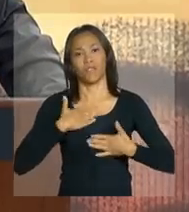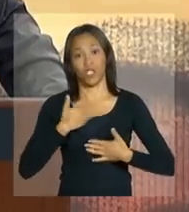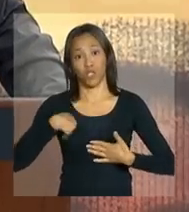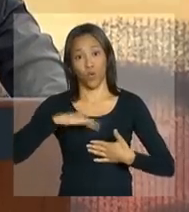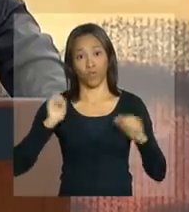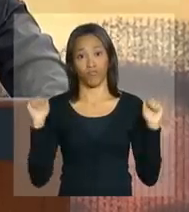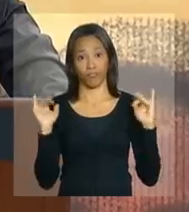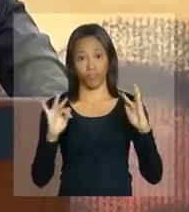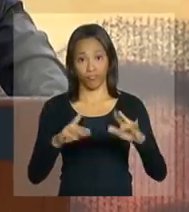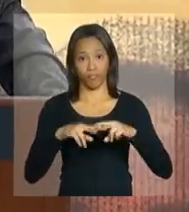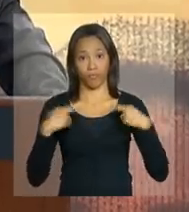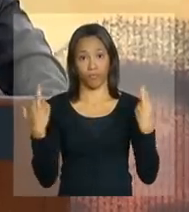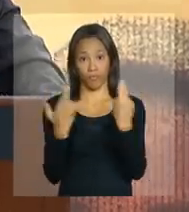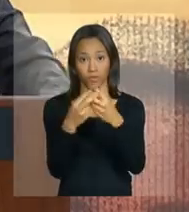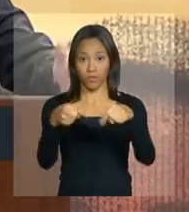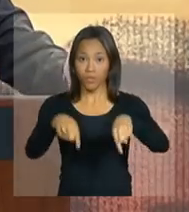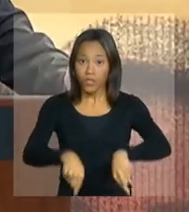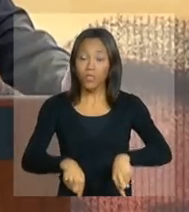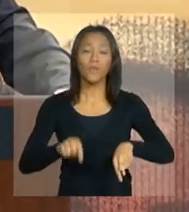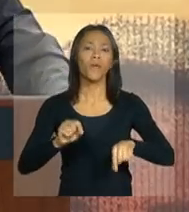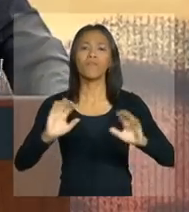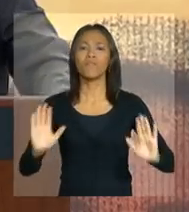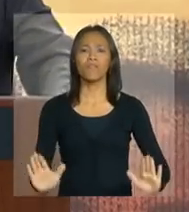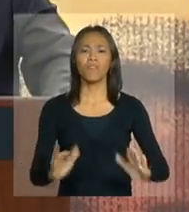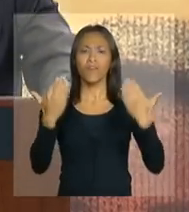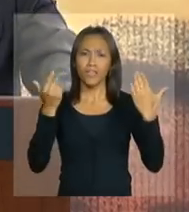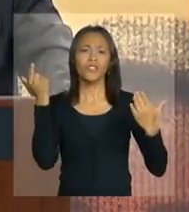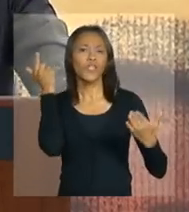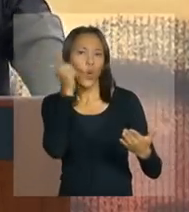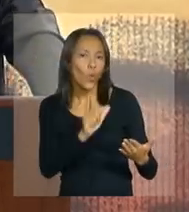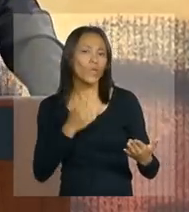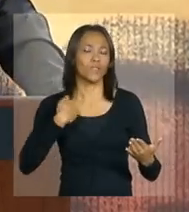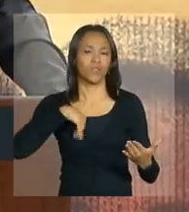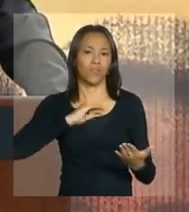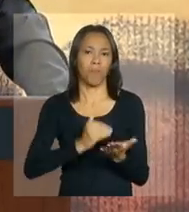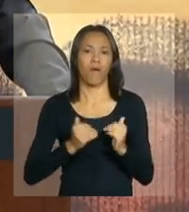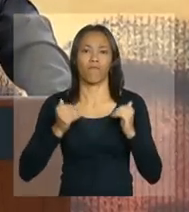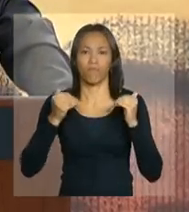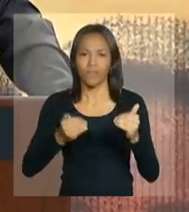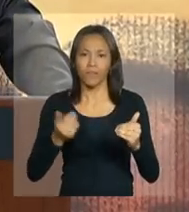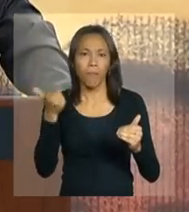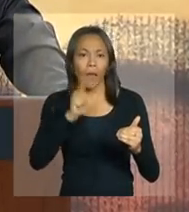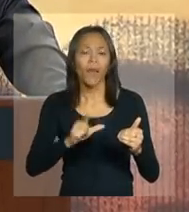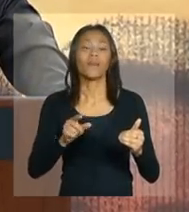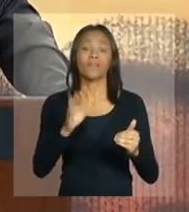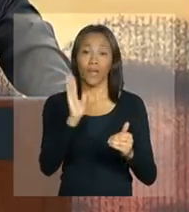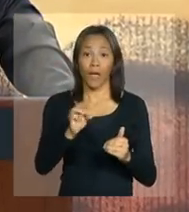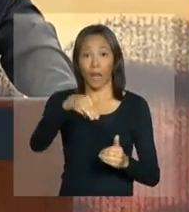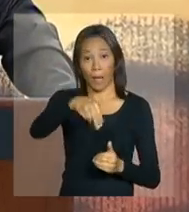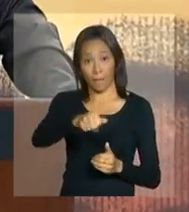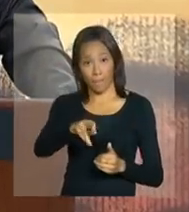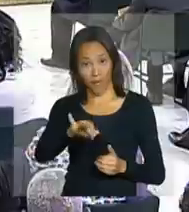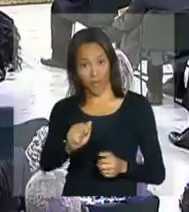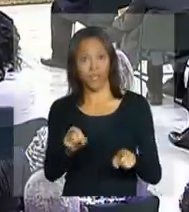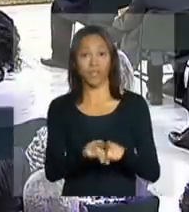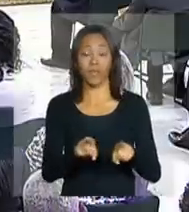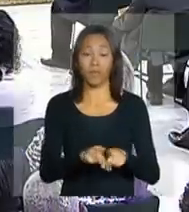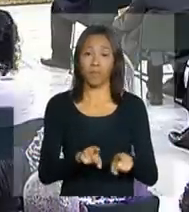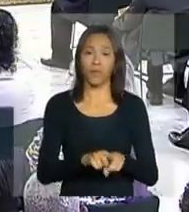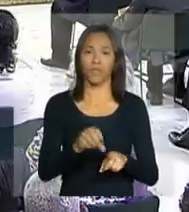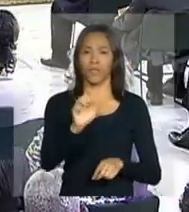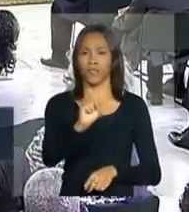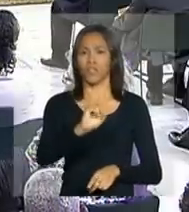estamos aqui comemorando alguns avanços como tanto a Maria Rosalina falou como a Dona Zefa falou